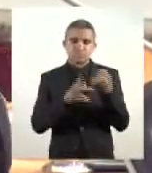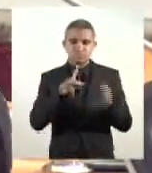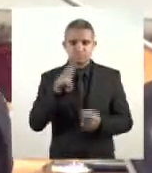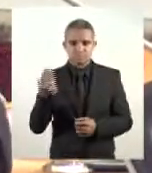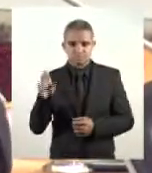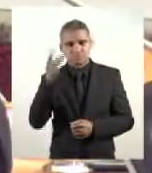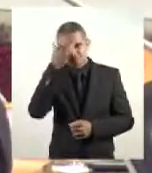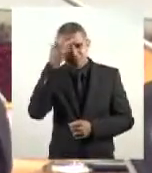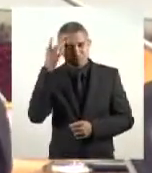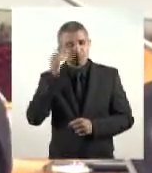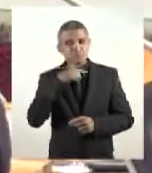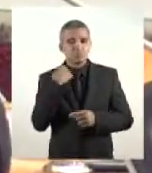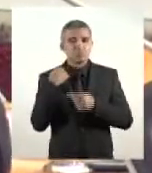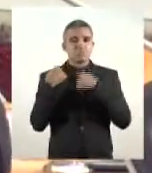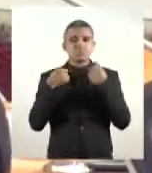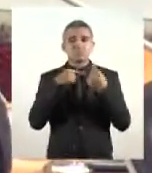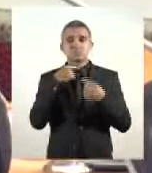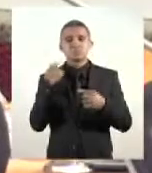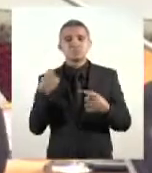Agora mesmo,